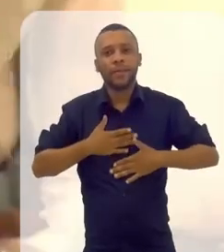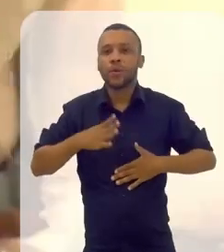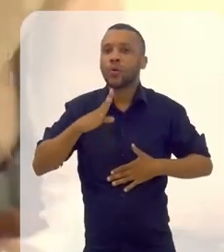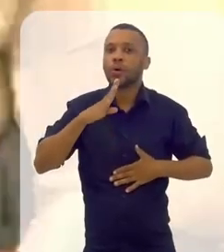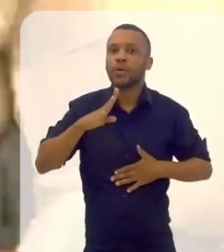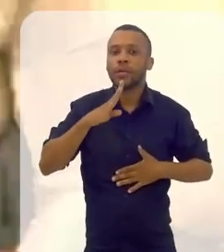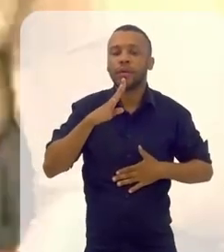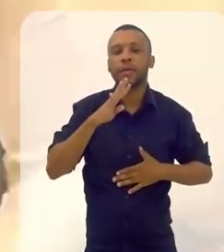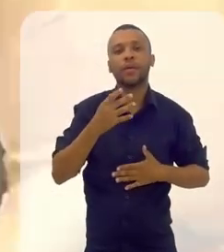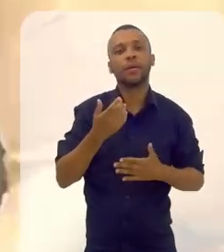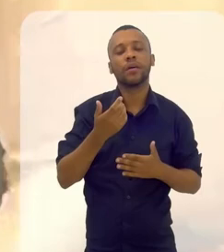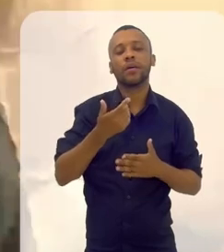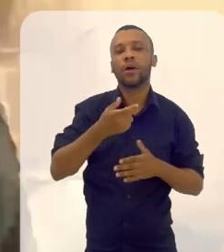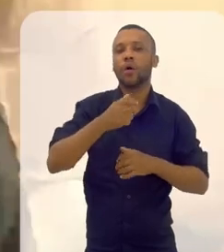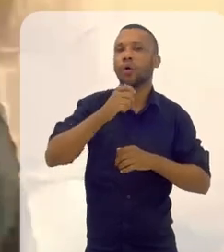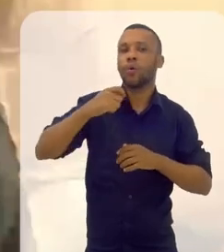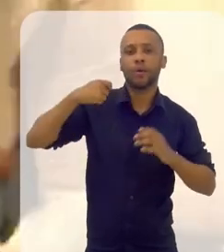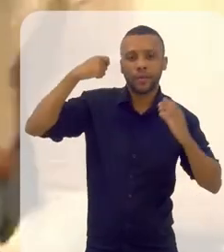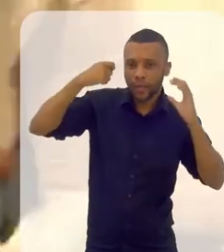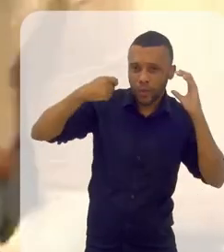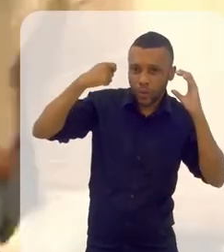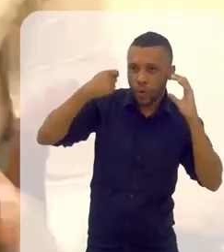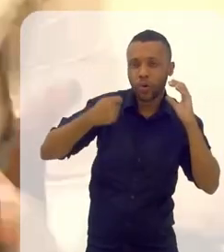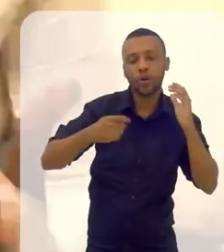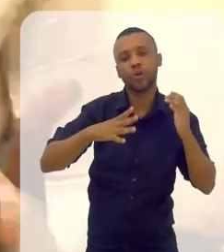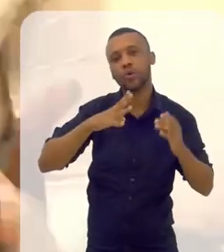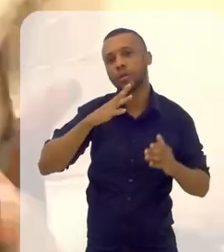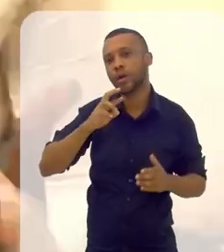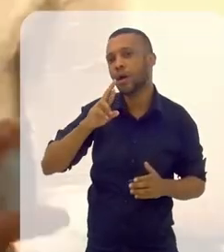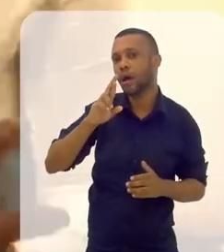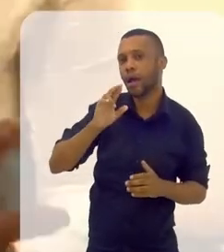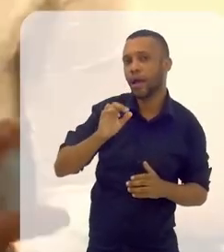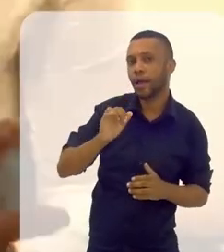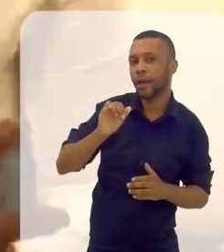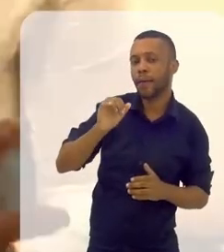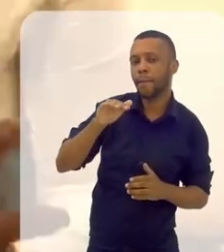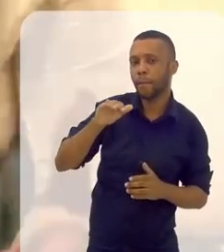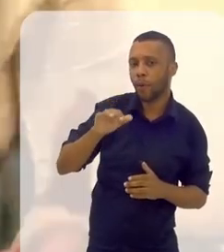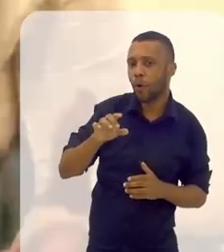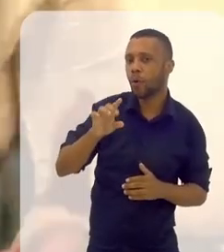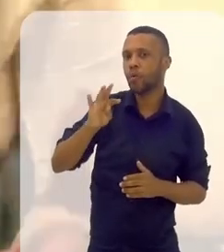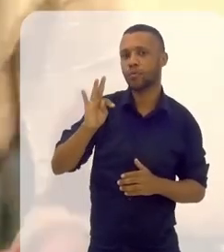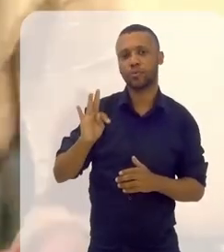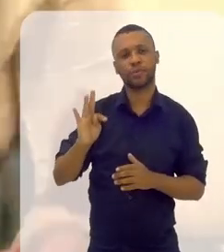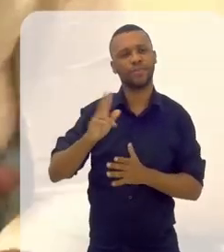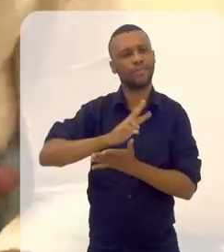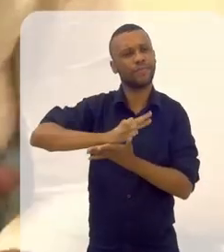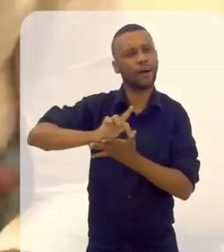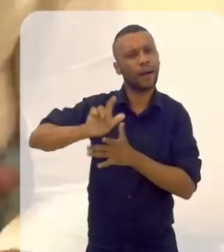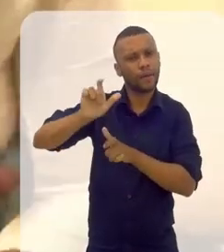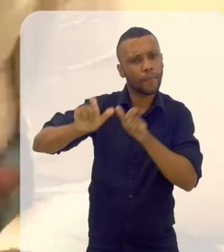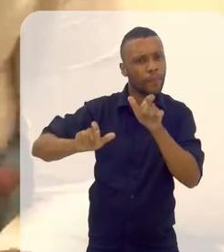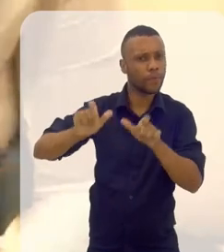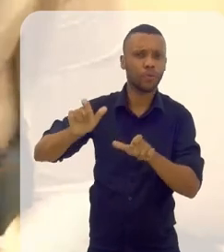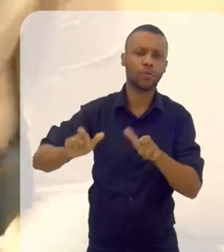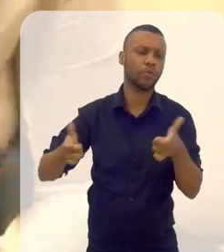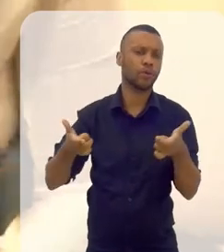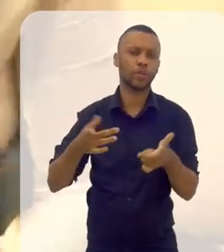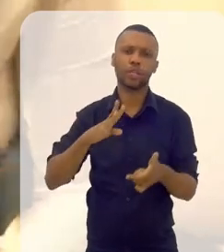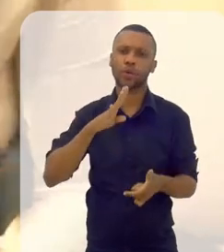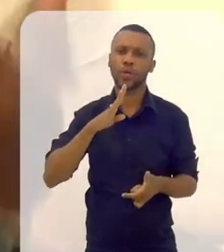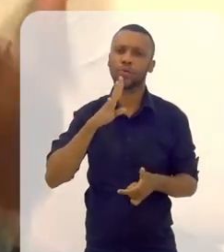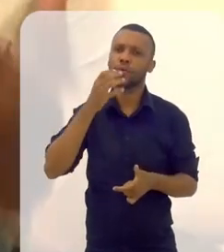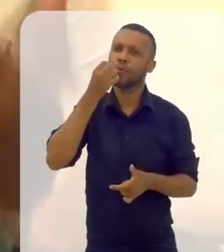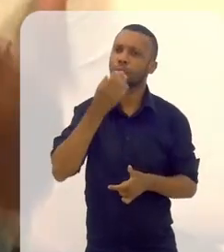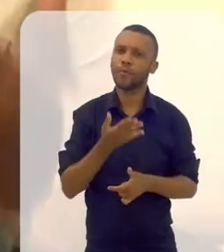conhecer o Claudio Torres, e de conhecer o R. Monte, e de conhecer várias pessoas, enfim. Foi muito